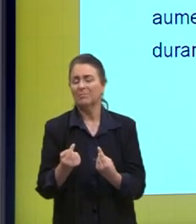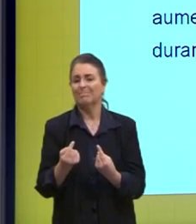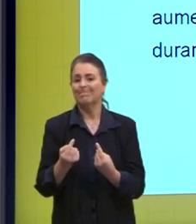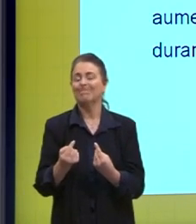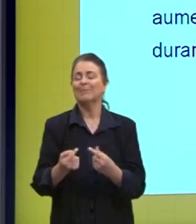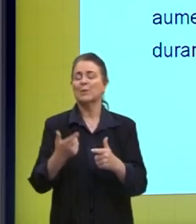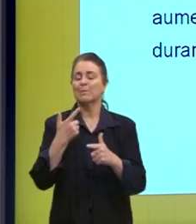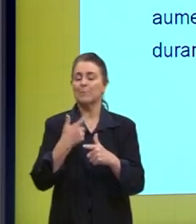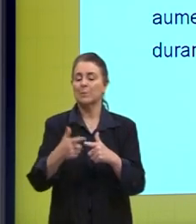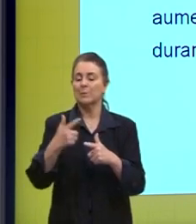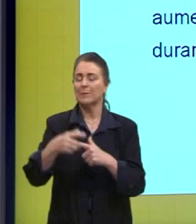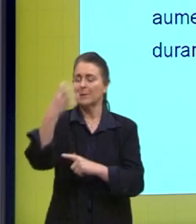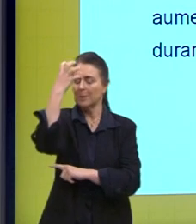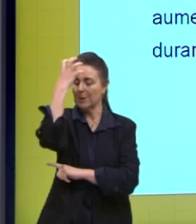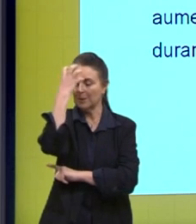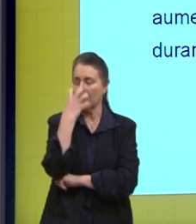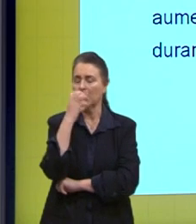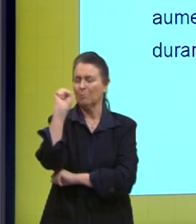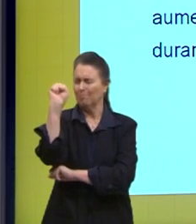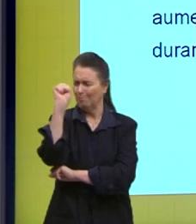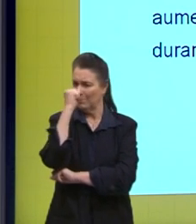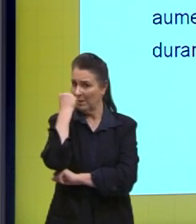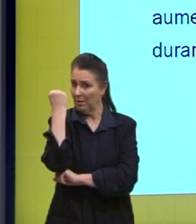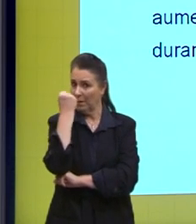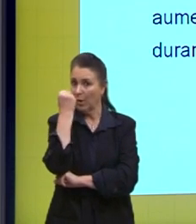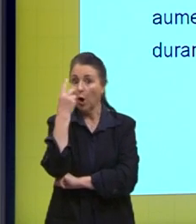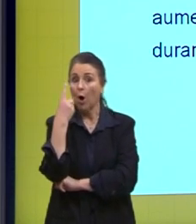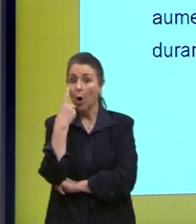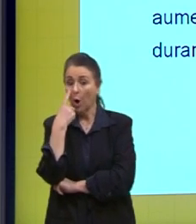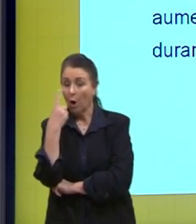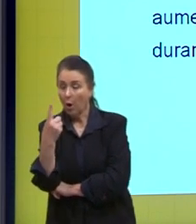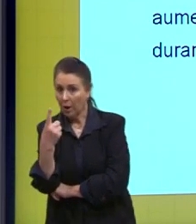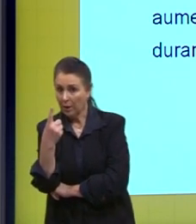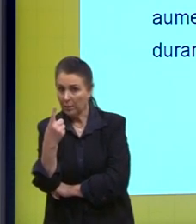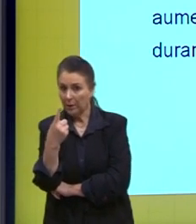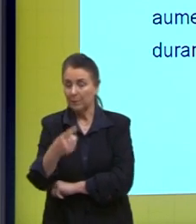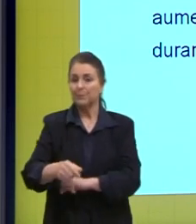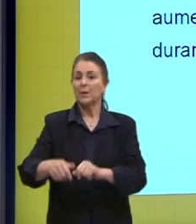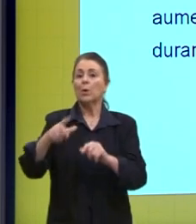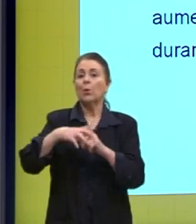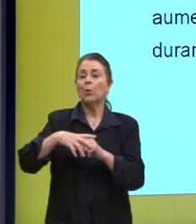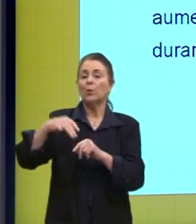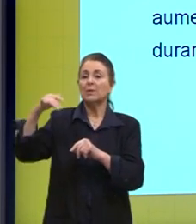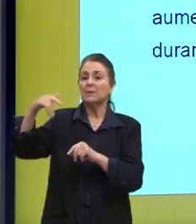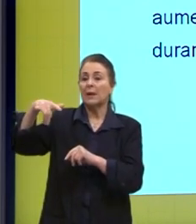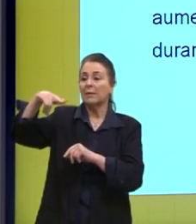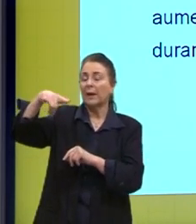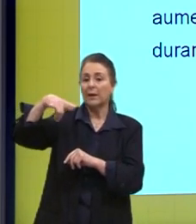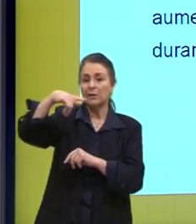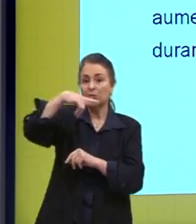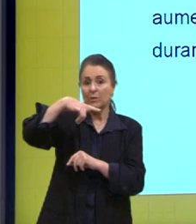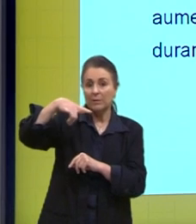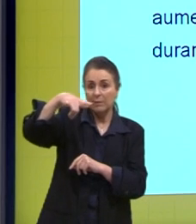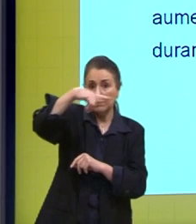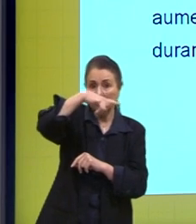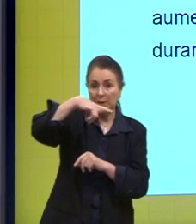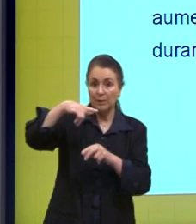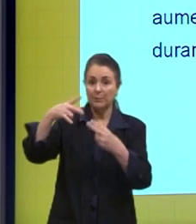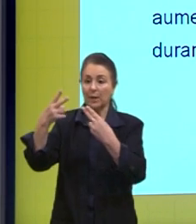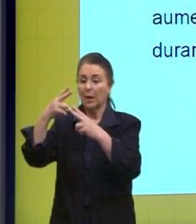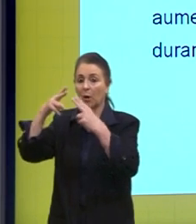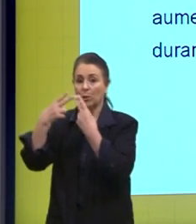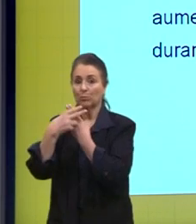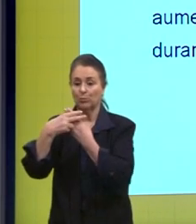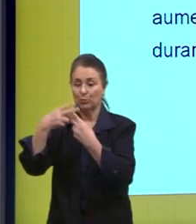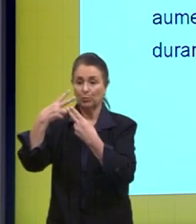bastante importantes aqui a gente vê um gráfico de um satélite da Nasa onde indica então este